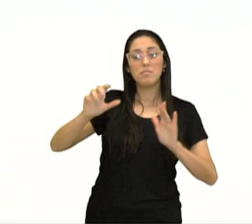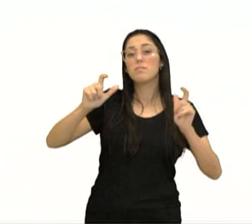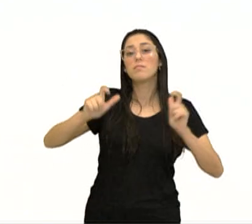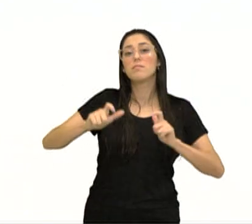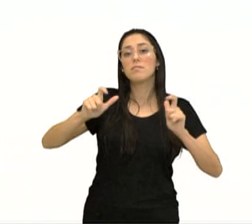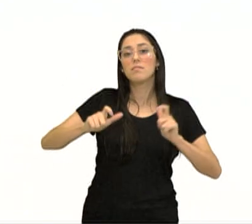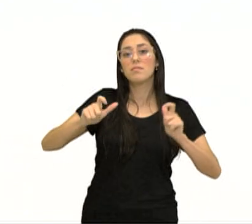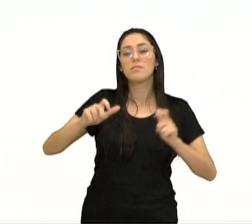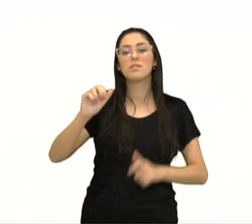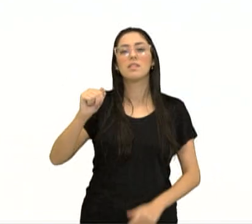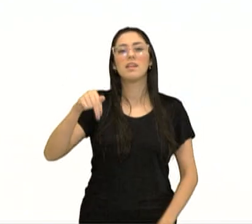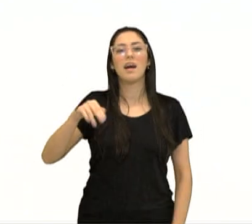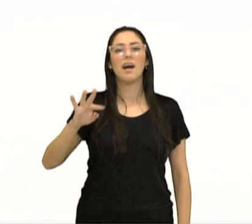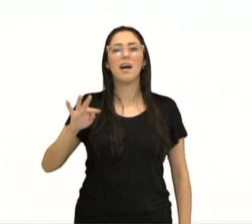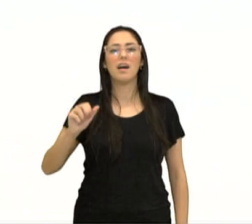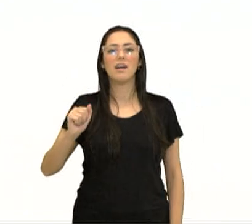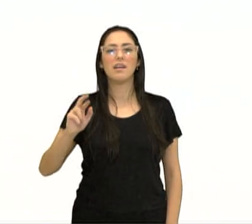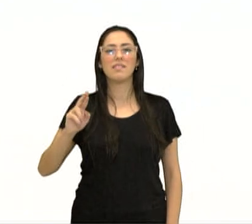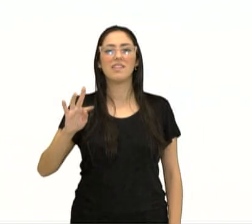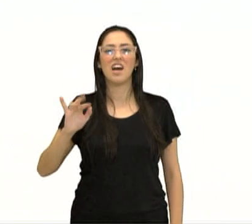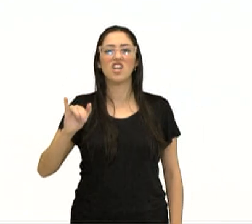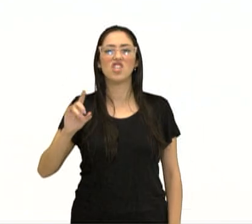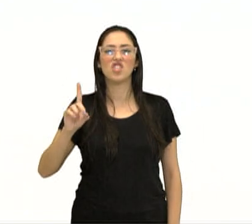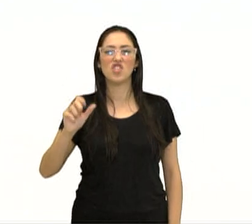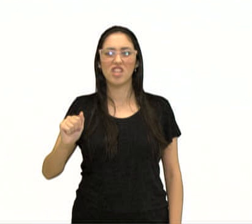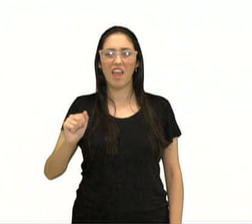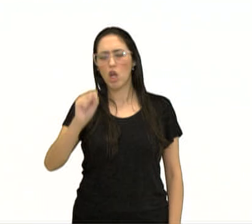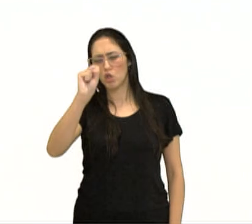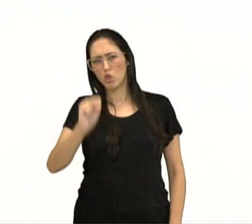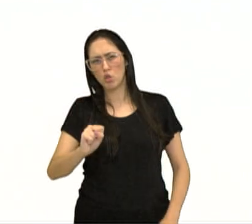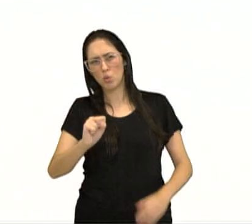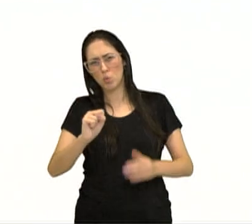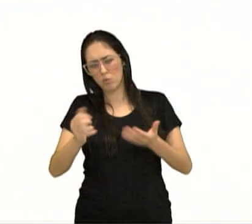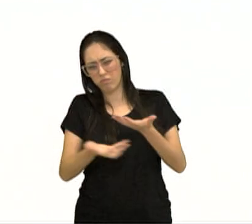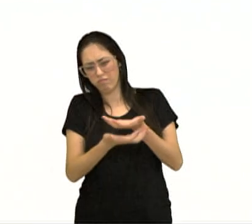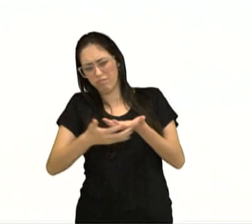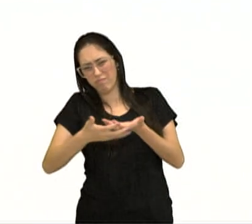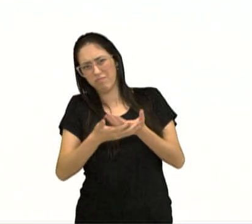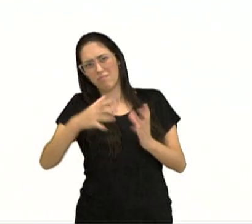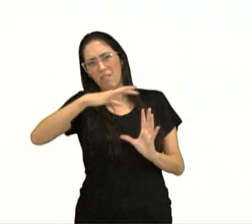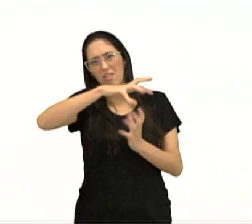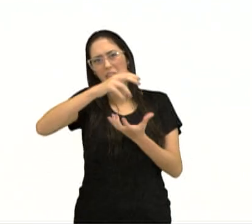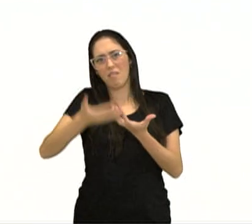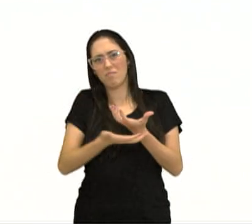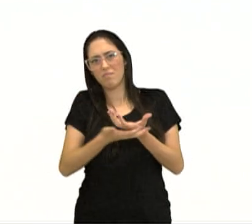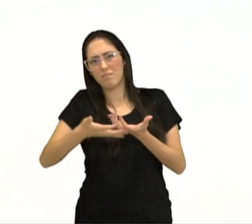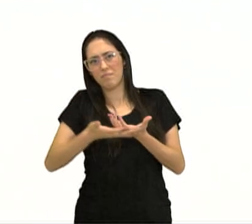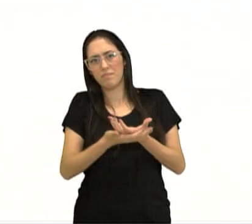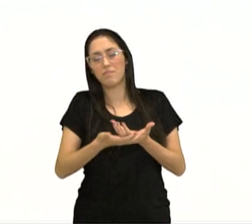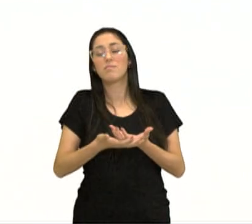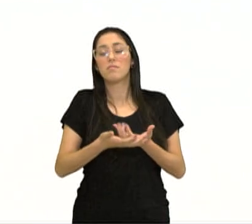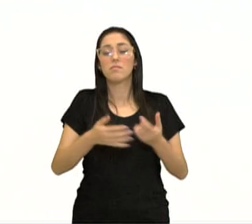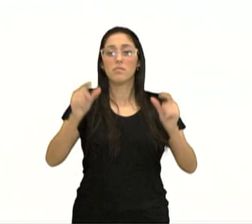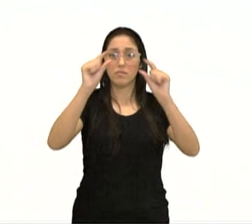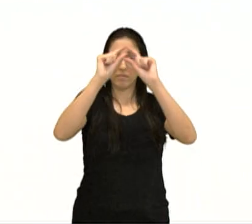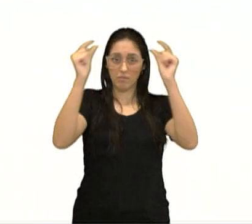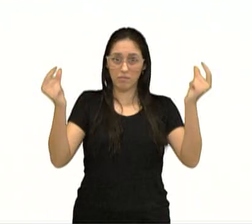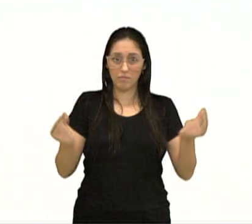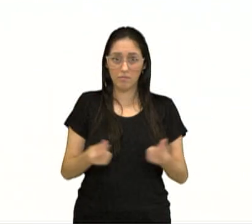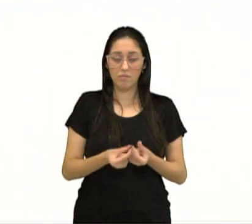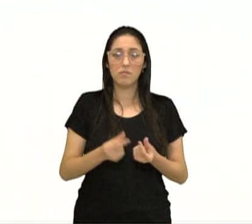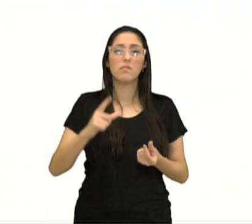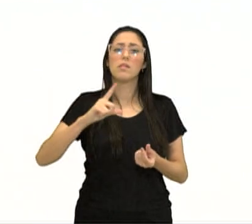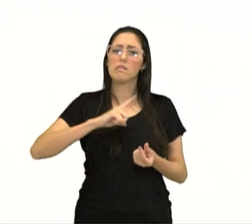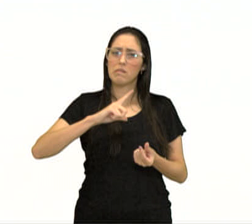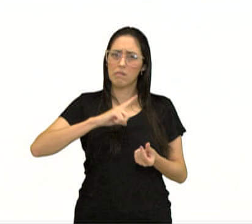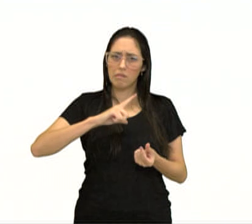a Antártida, o polo geográfico sul do nosso planeta. O que que acontece? Como a atmosfera ela é dinâmica